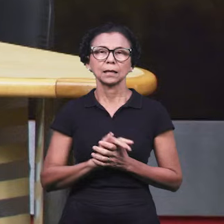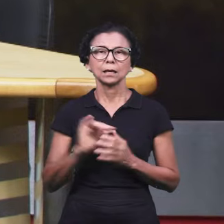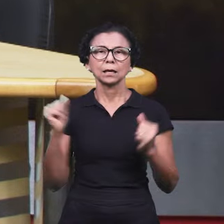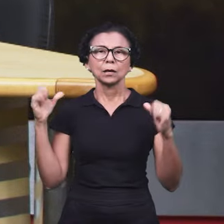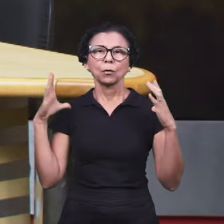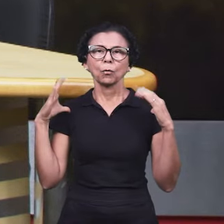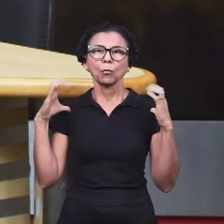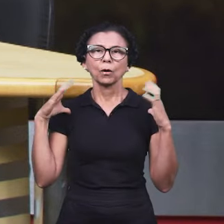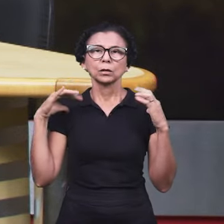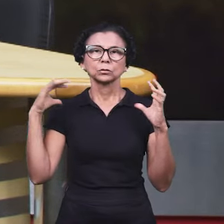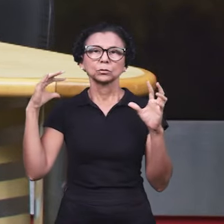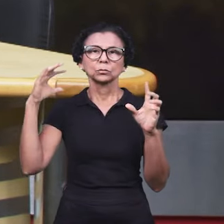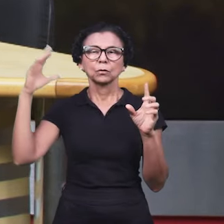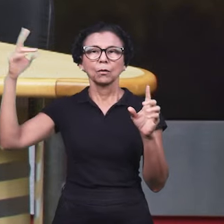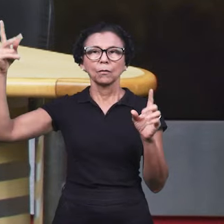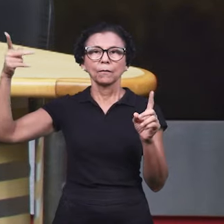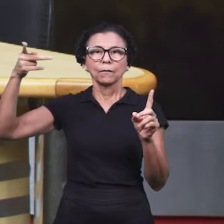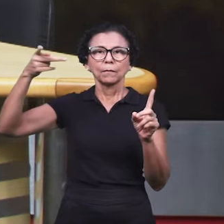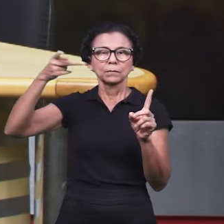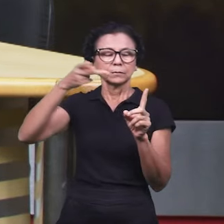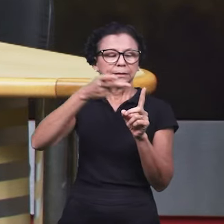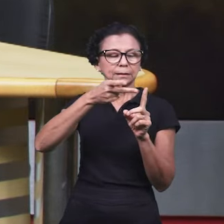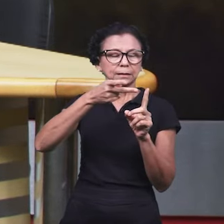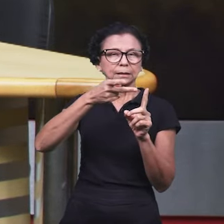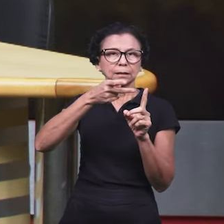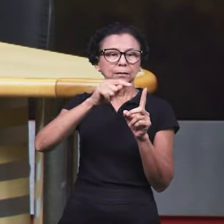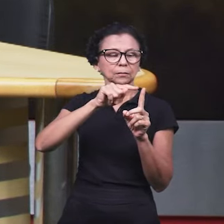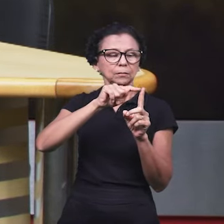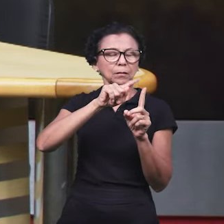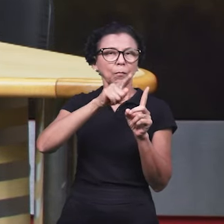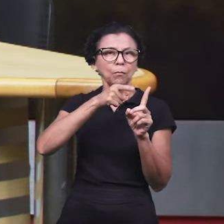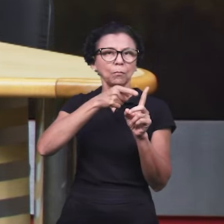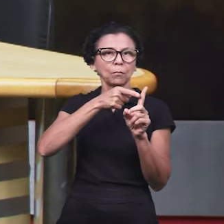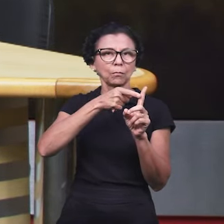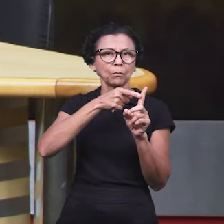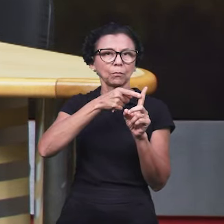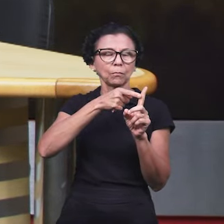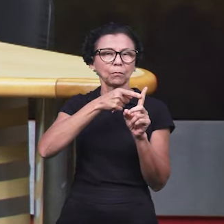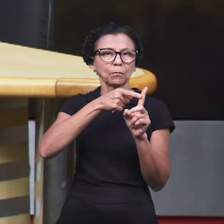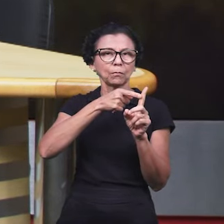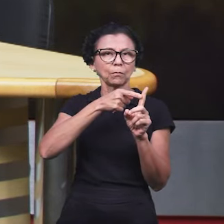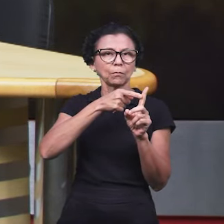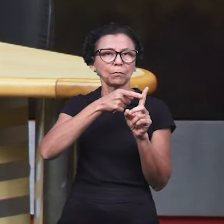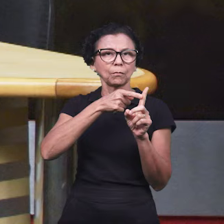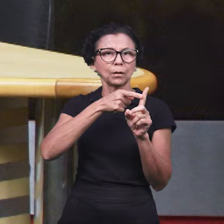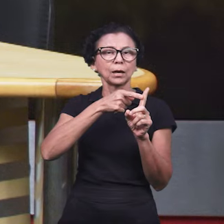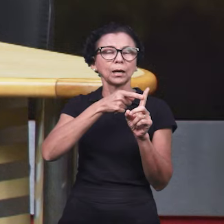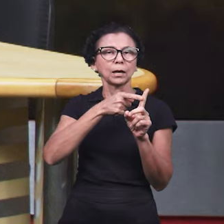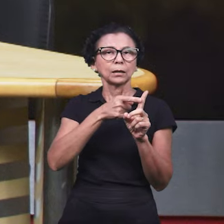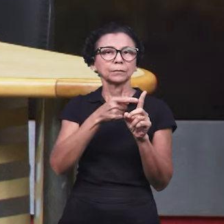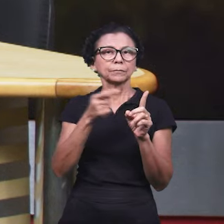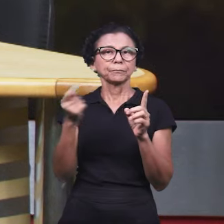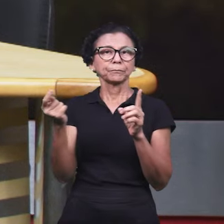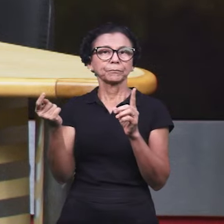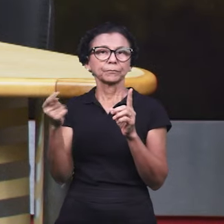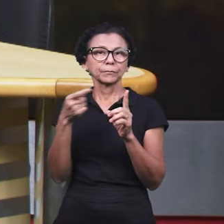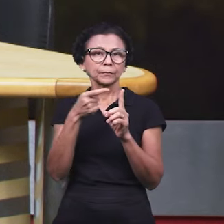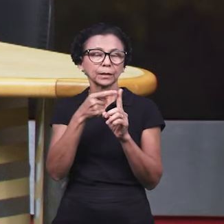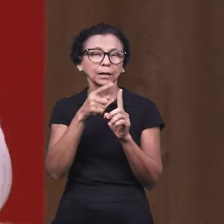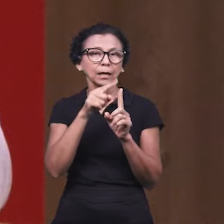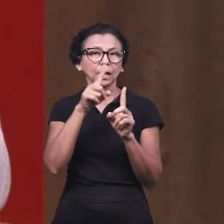nela pelo Espírito Santo Jesus a intenção de José foi